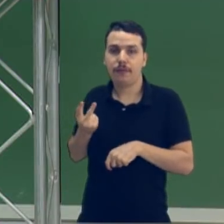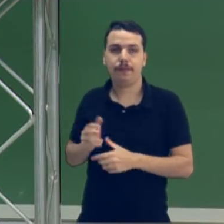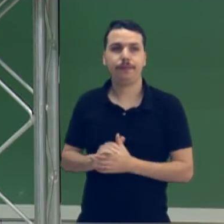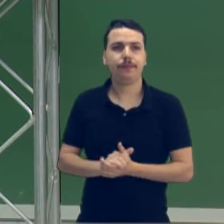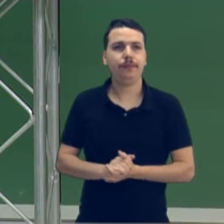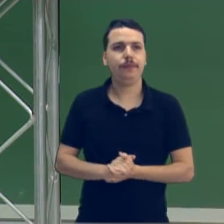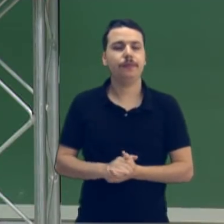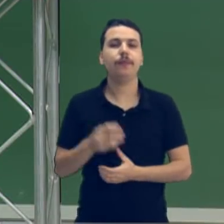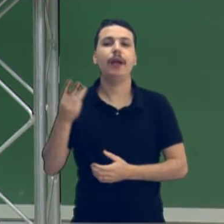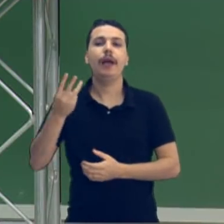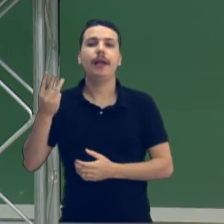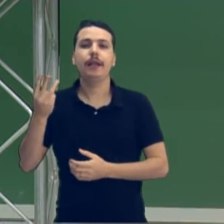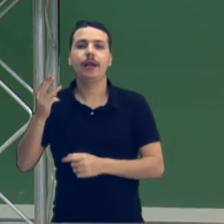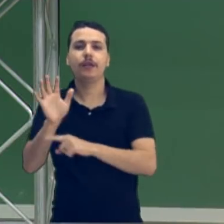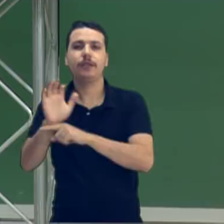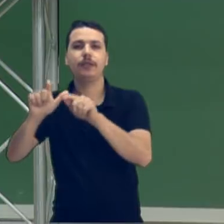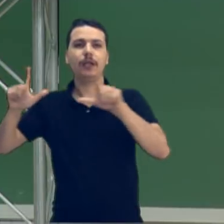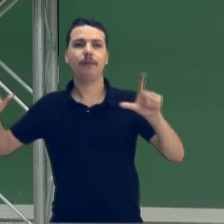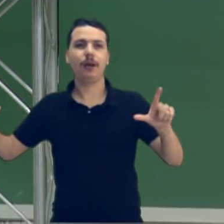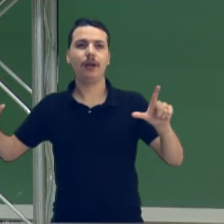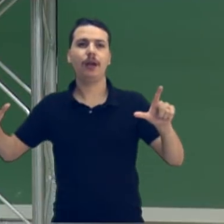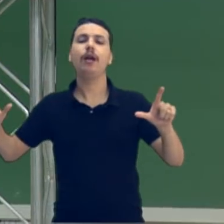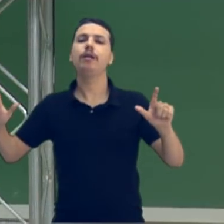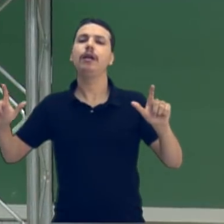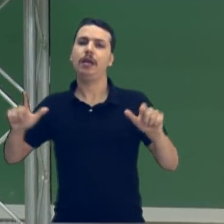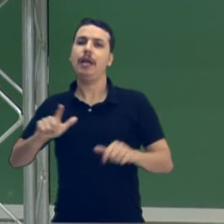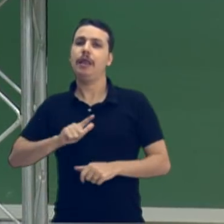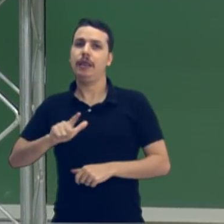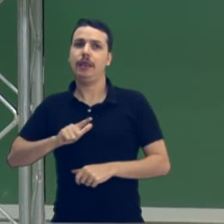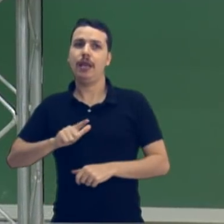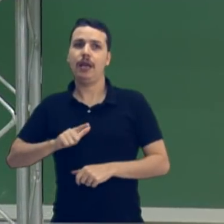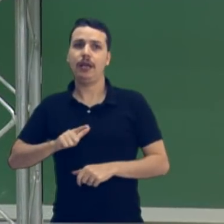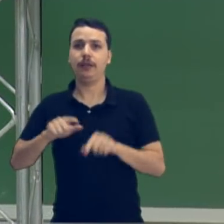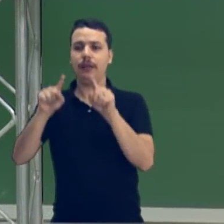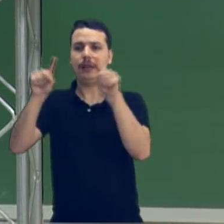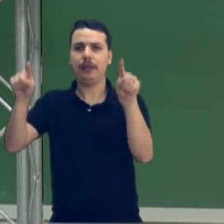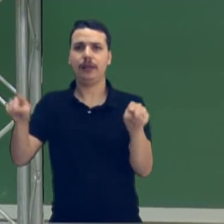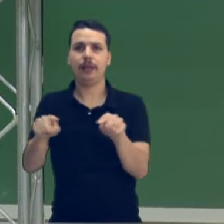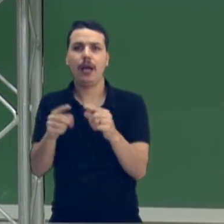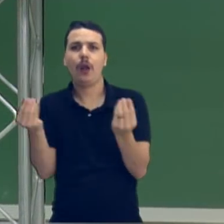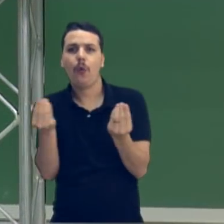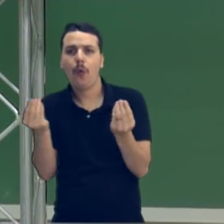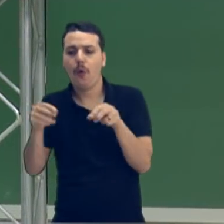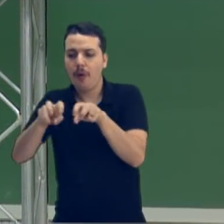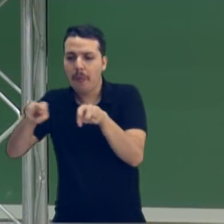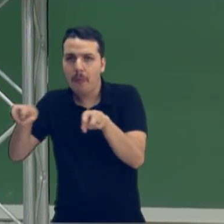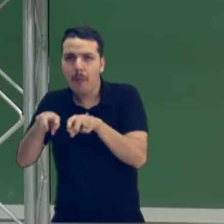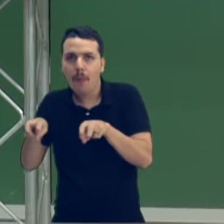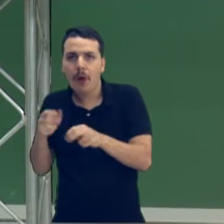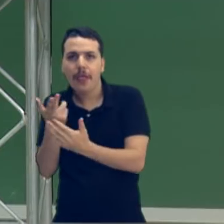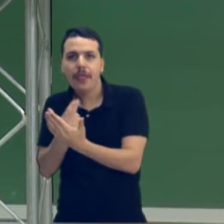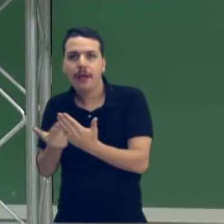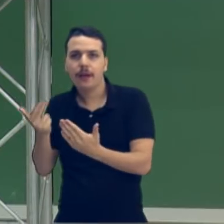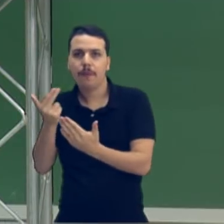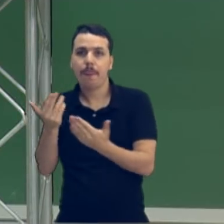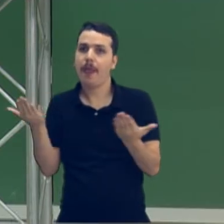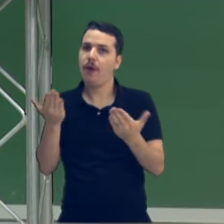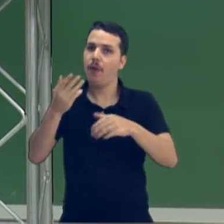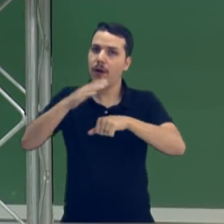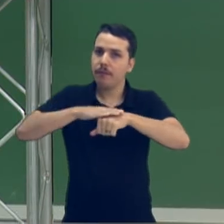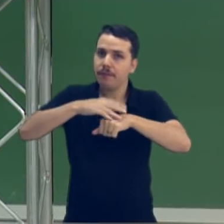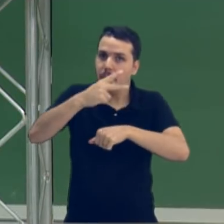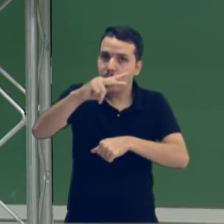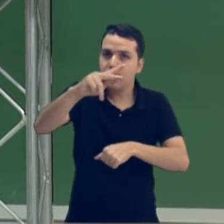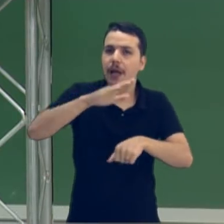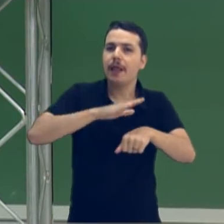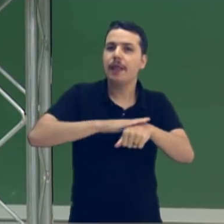no terceiro cinema, que foi o croquis, aqui eu tenho sim a posição de tela e como está o desenho. Então, agora é com vocês.